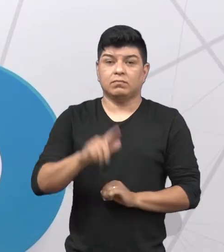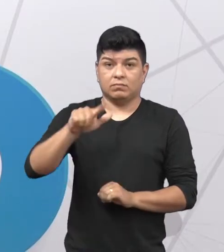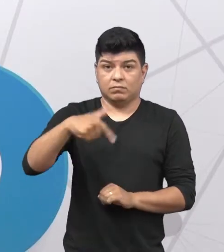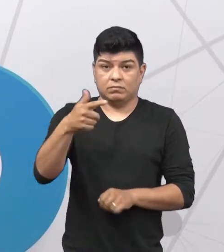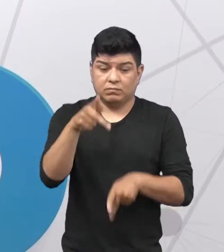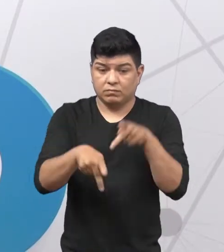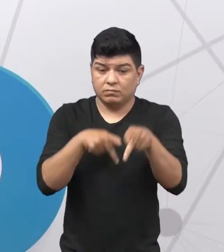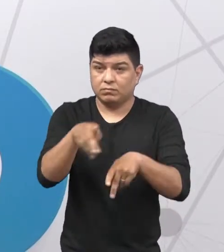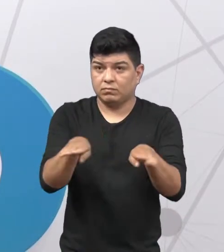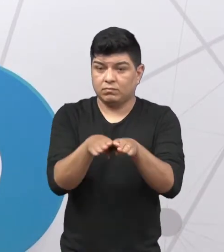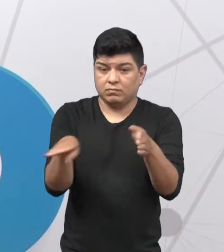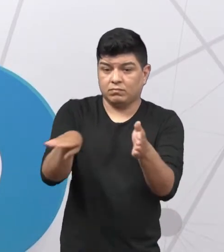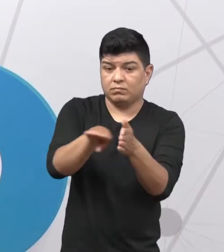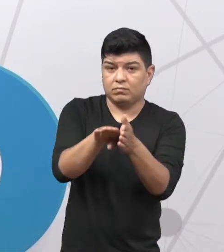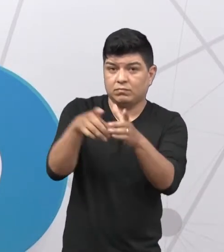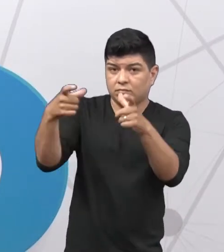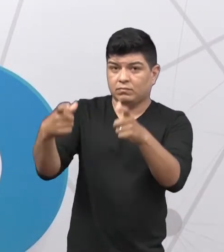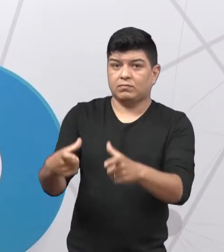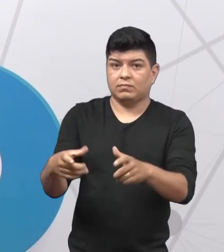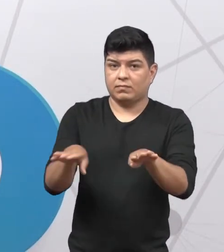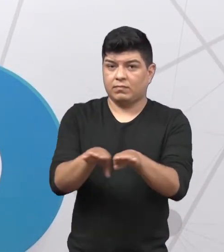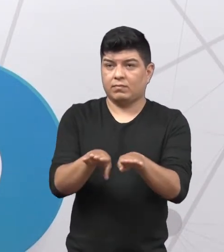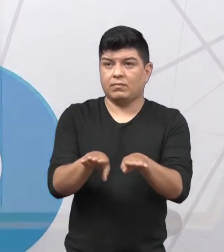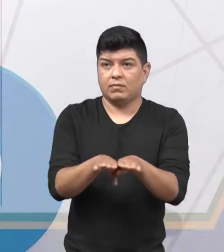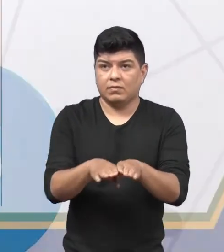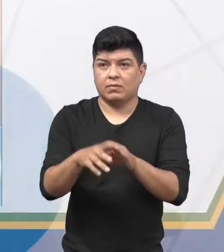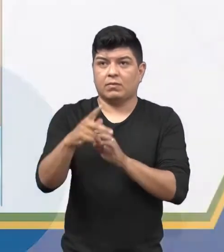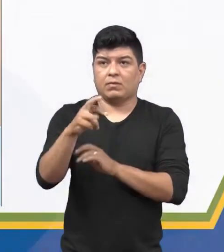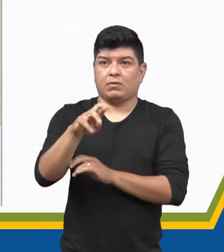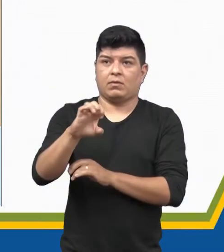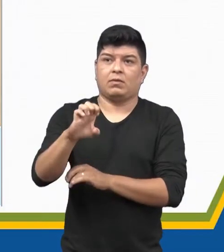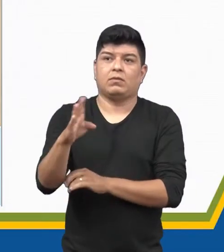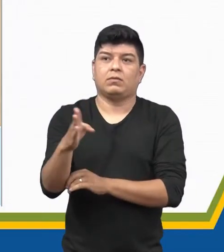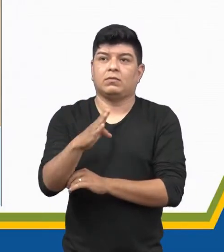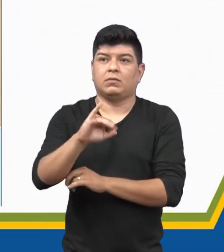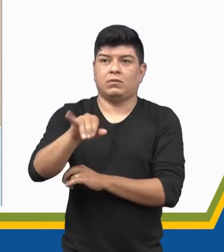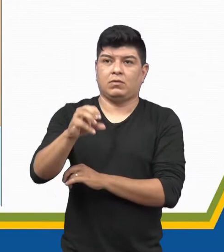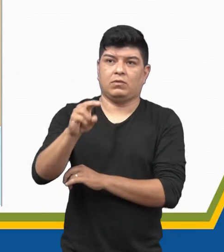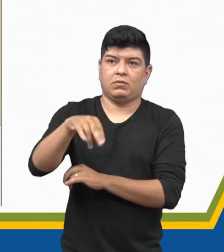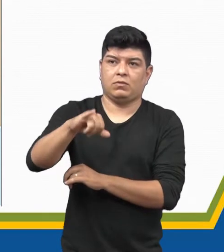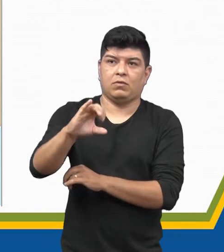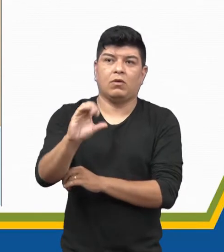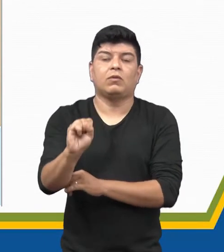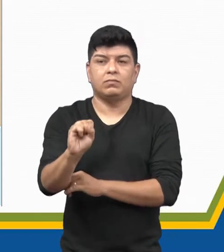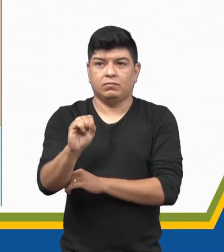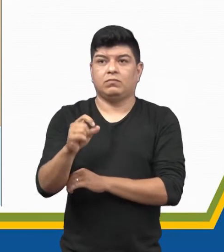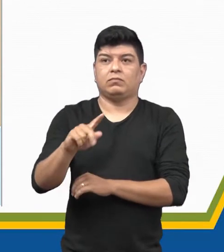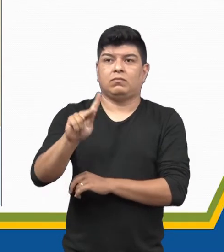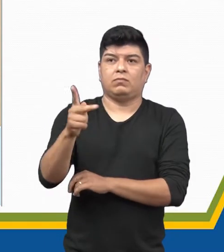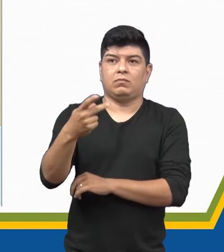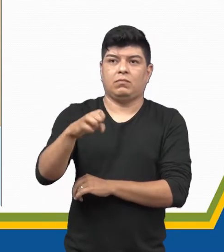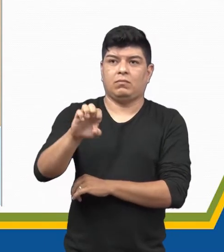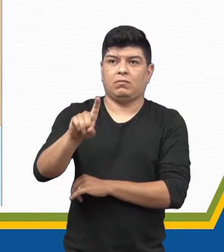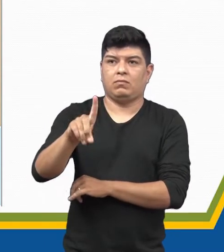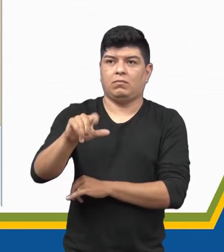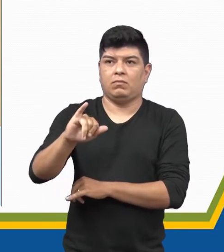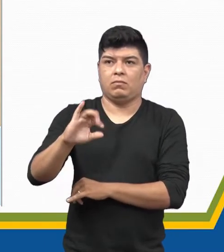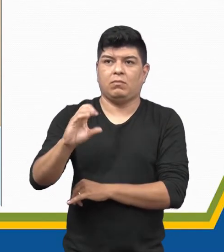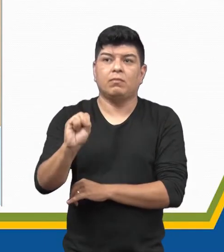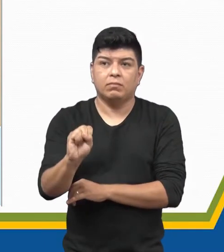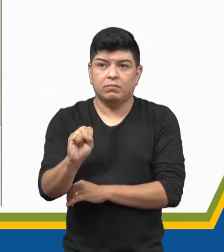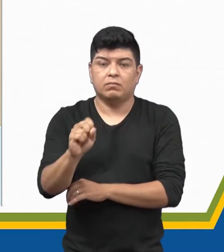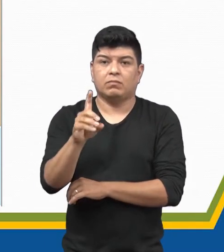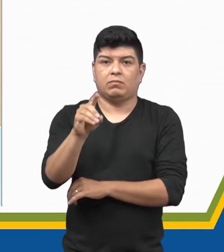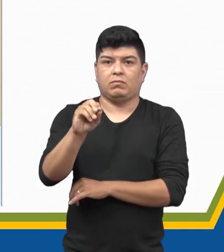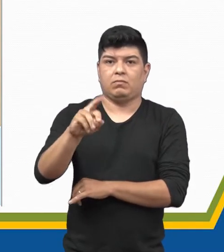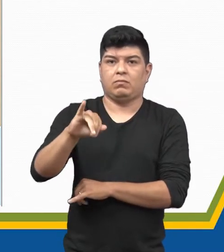Outros povos também chegaram nessa região, os jônios, né, os eólios e também os